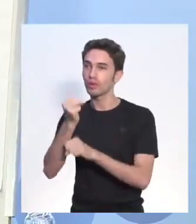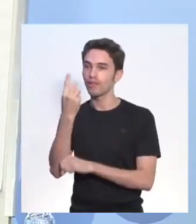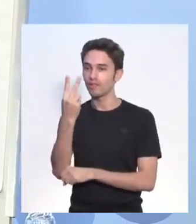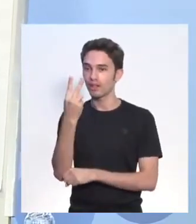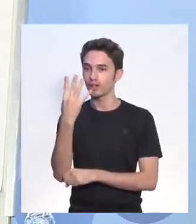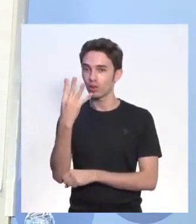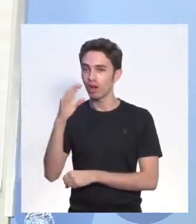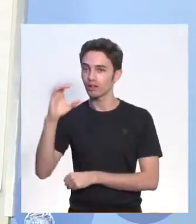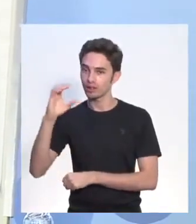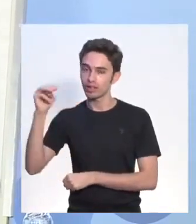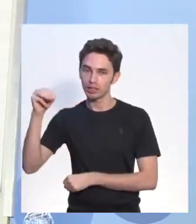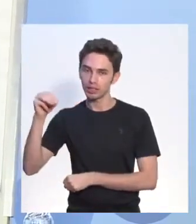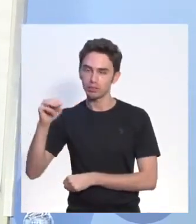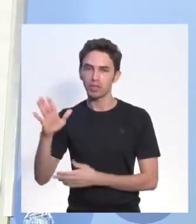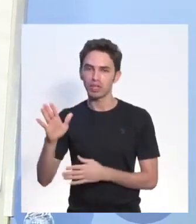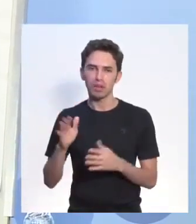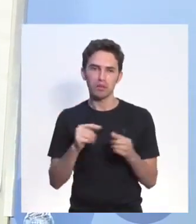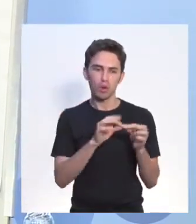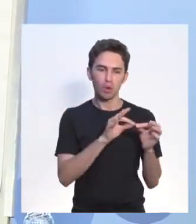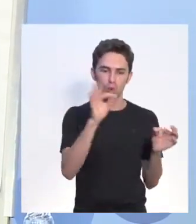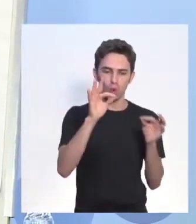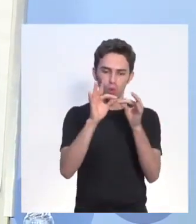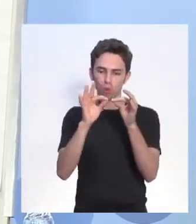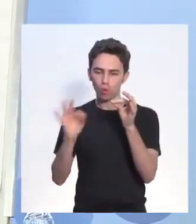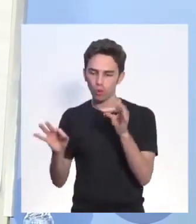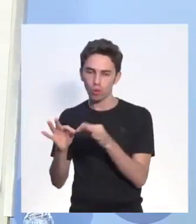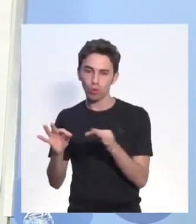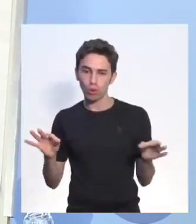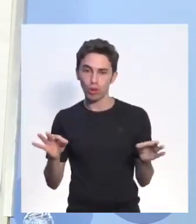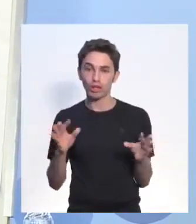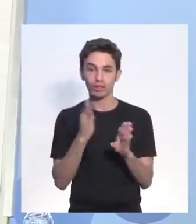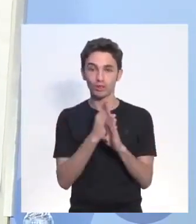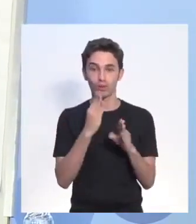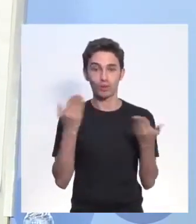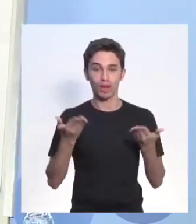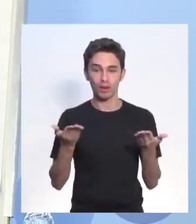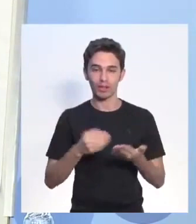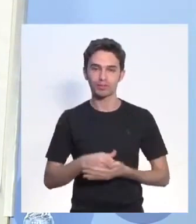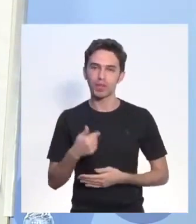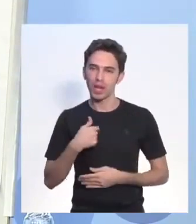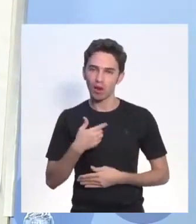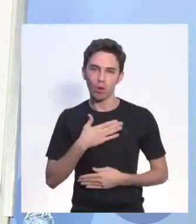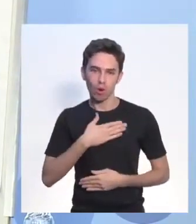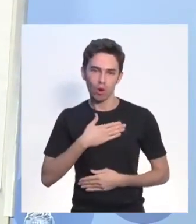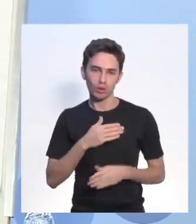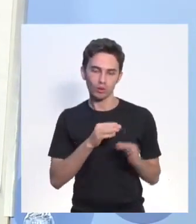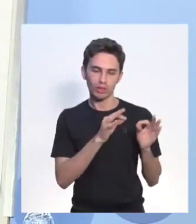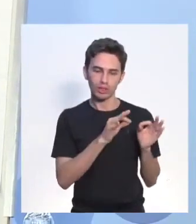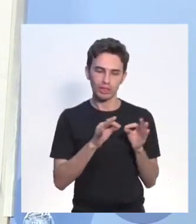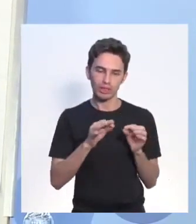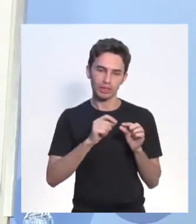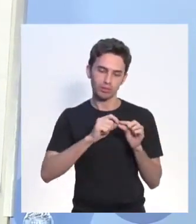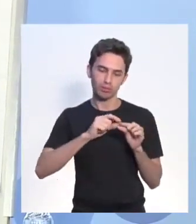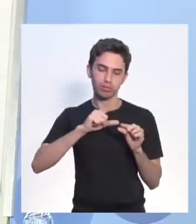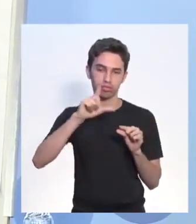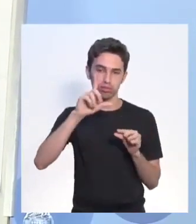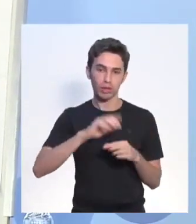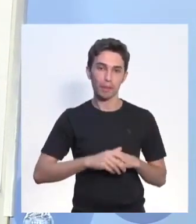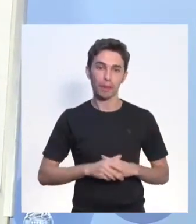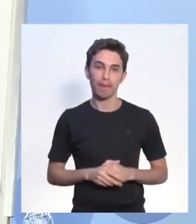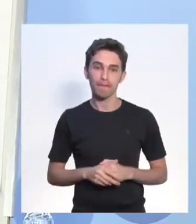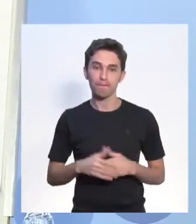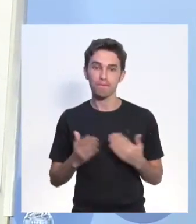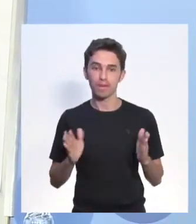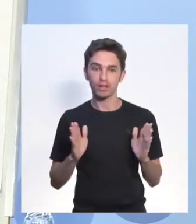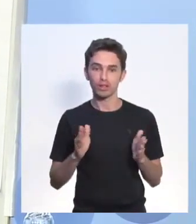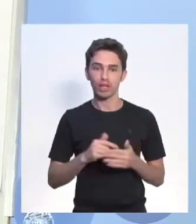lados. Tanto faz a ordem que você anota. Eu gosto de anotar em ordem crescente, tá bom? Então, vou anotar na ordem que eu anotei aqui do lado, já para, né,